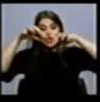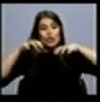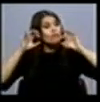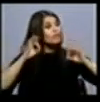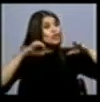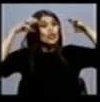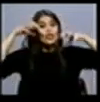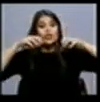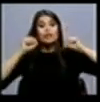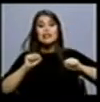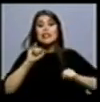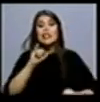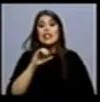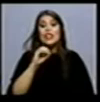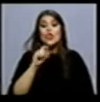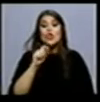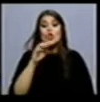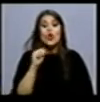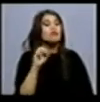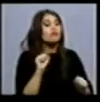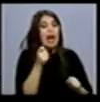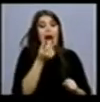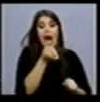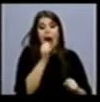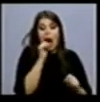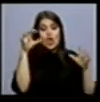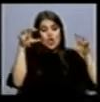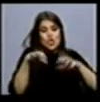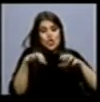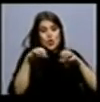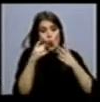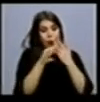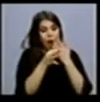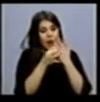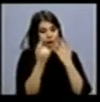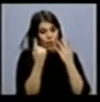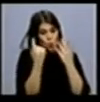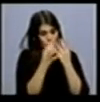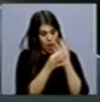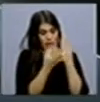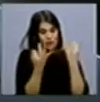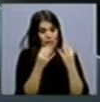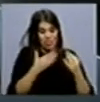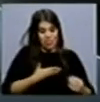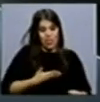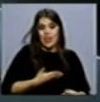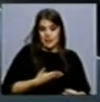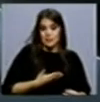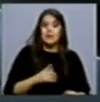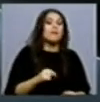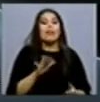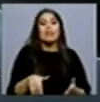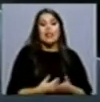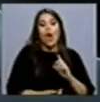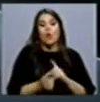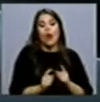de íons de água que caem, digamos assim, de um dos anéis de Saturno, nomeadamente o anel D, e que contribui, no fundo, para essa